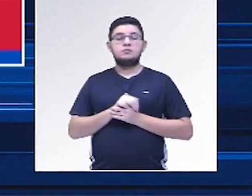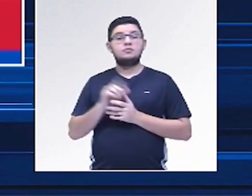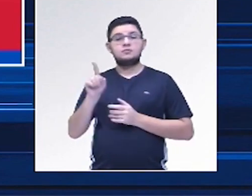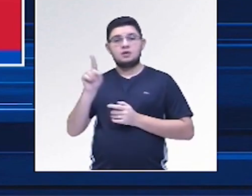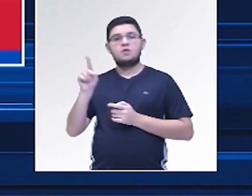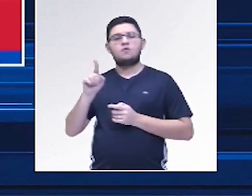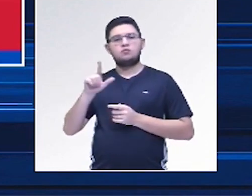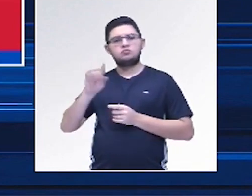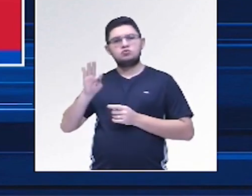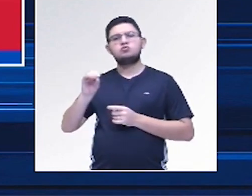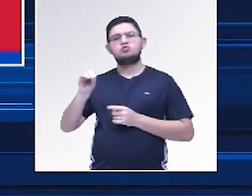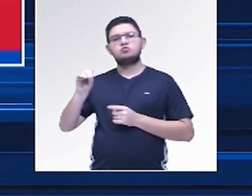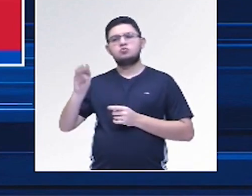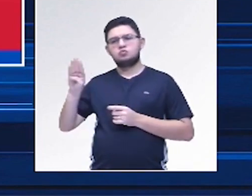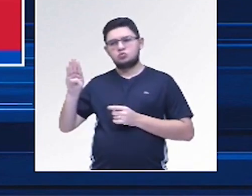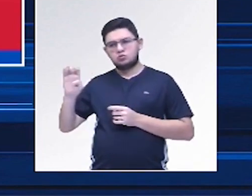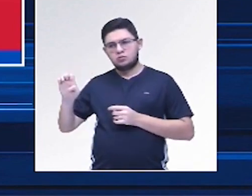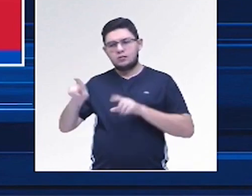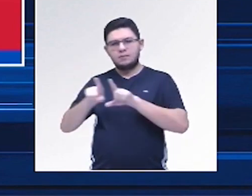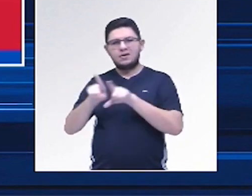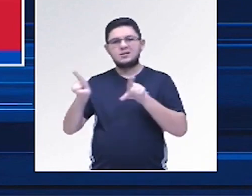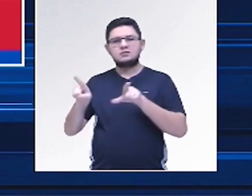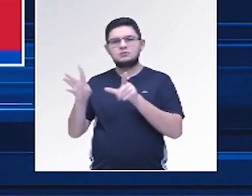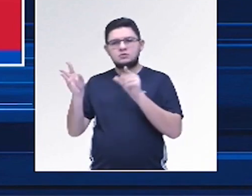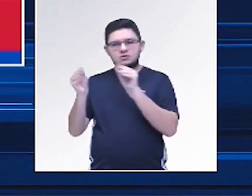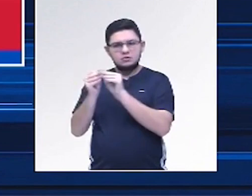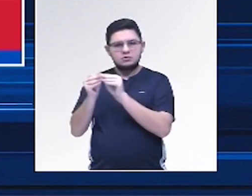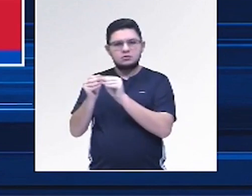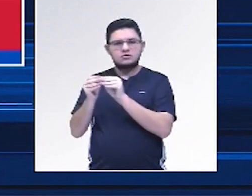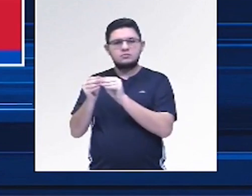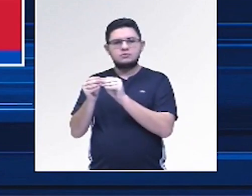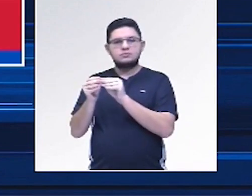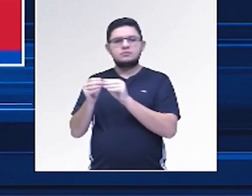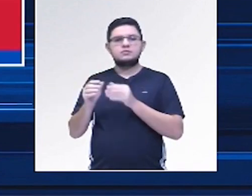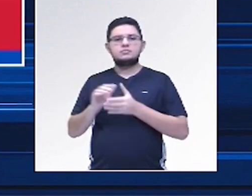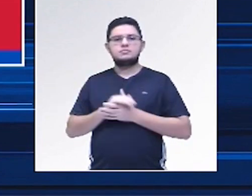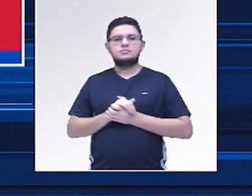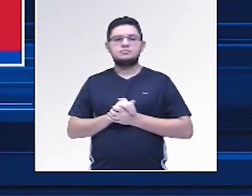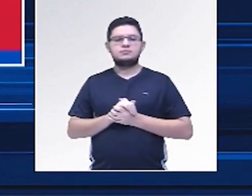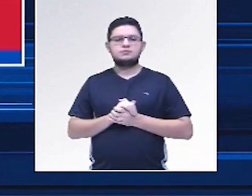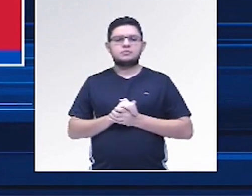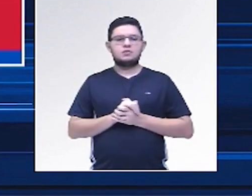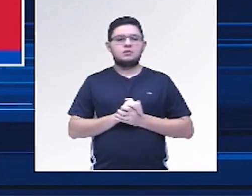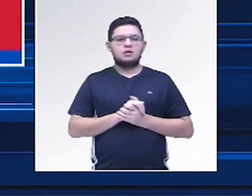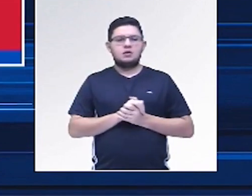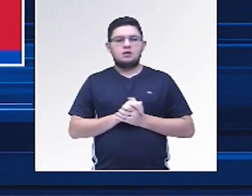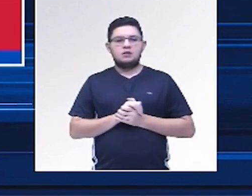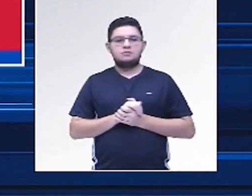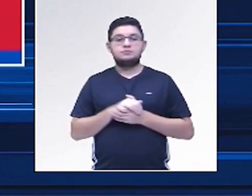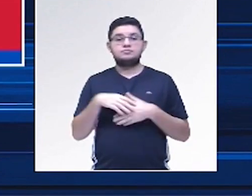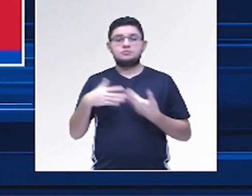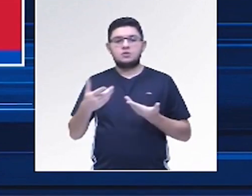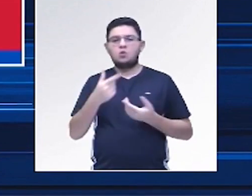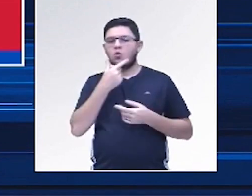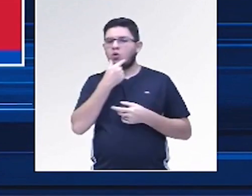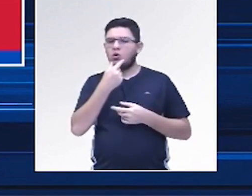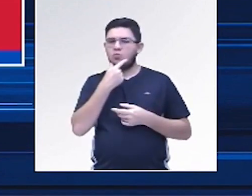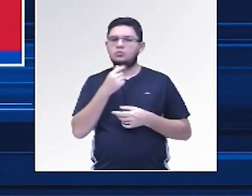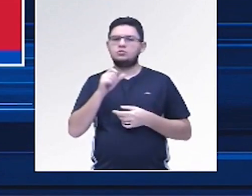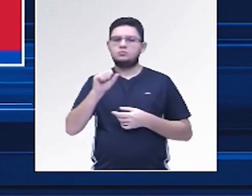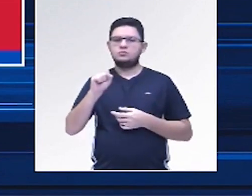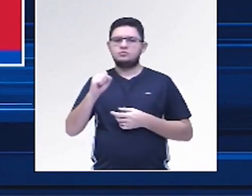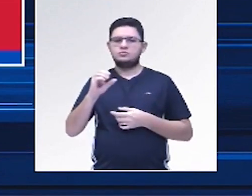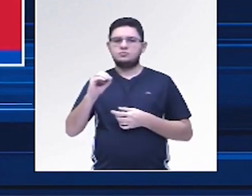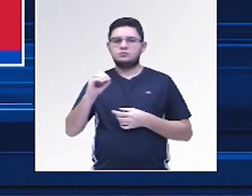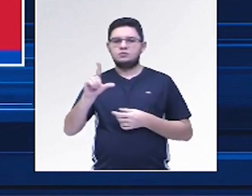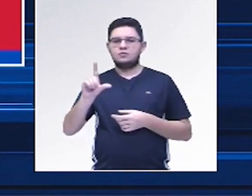my name is Victoria. Continuando, Solomon se apresenta para ela dizendo hello, né? Já